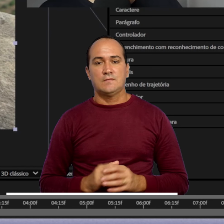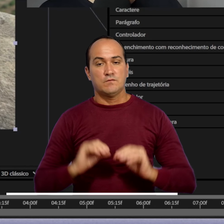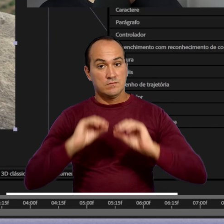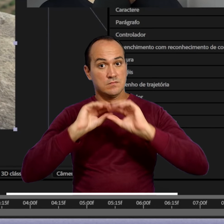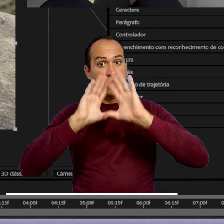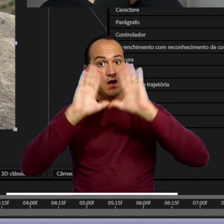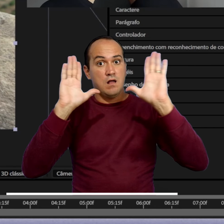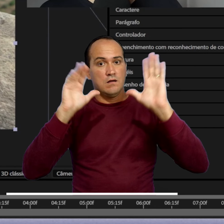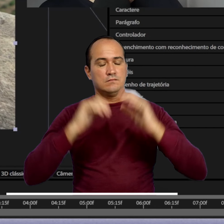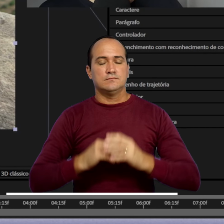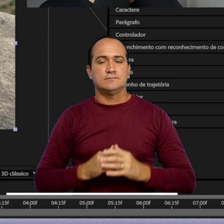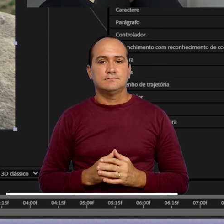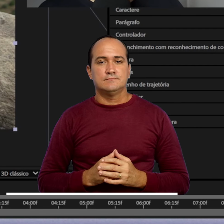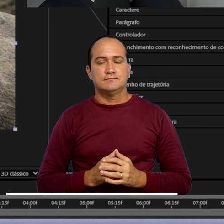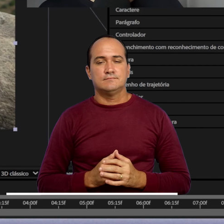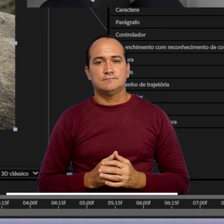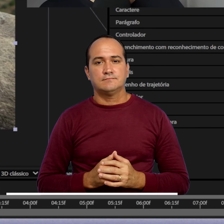contraste.